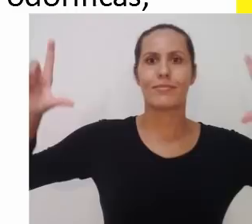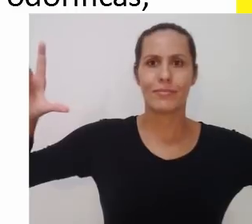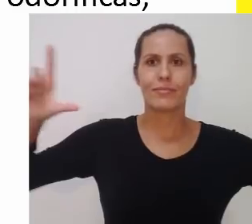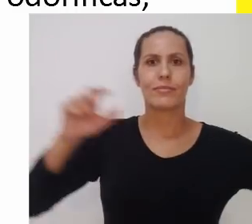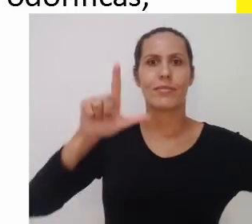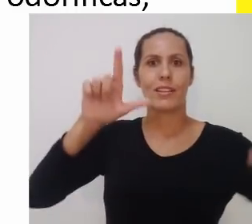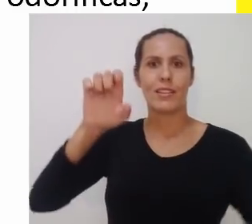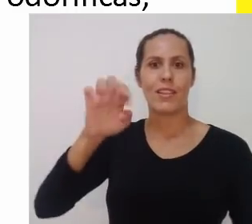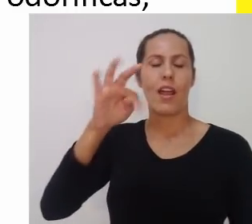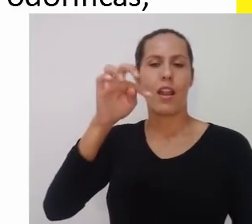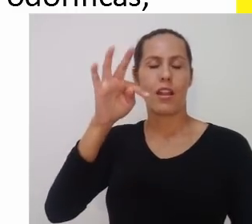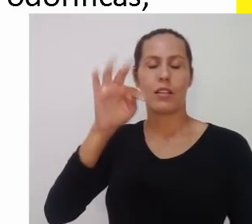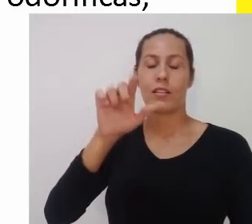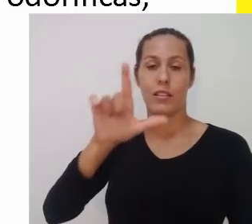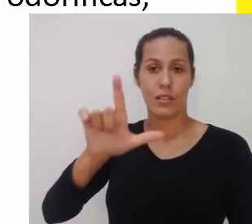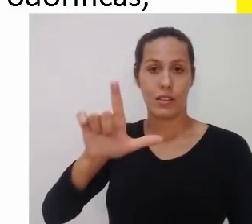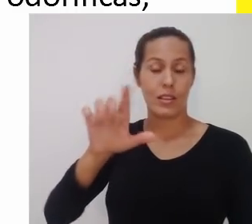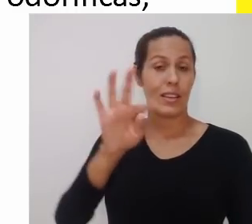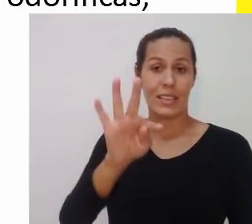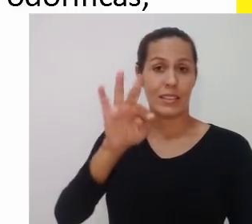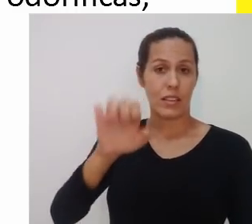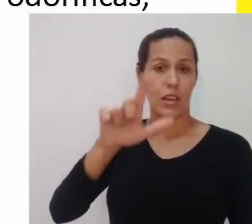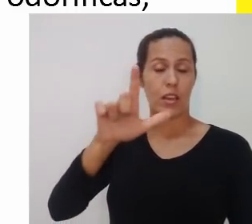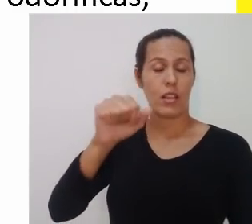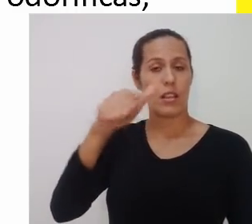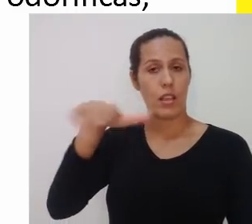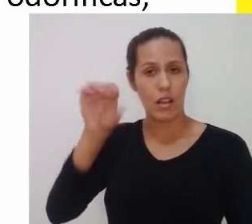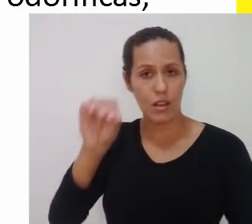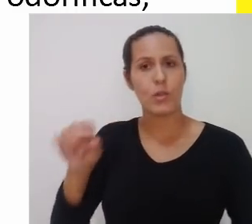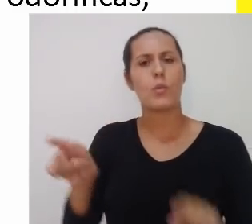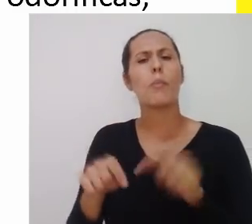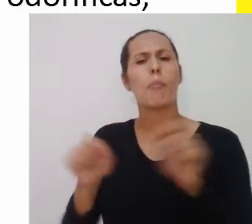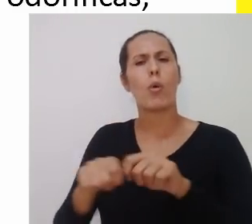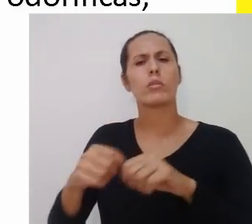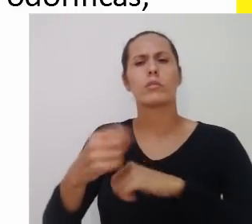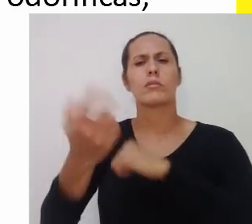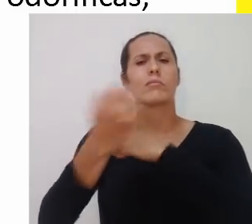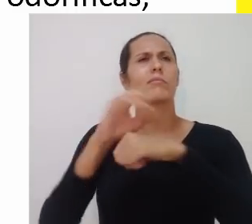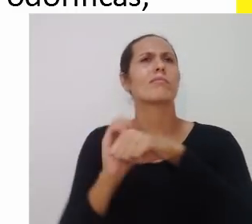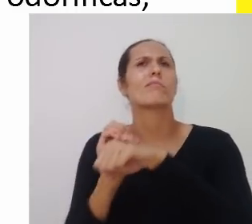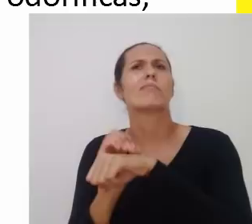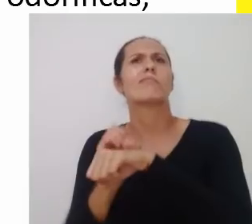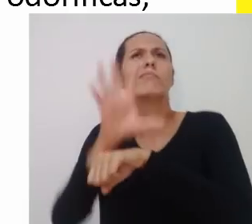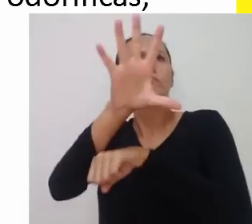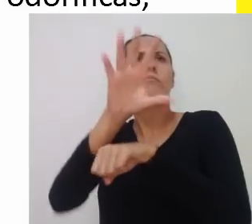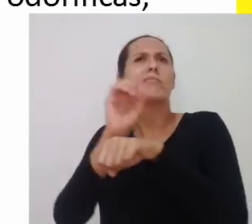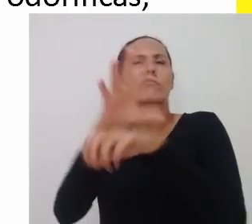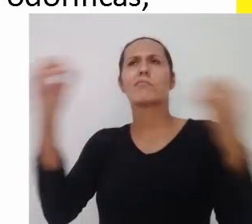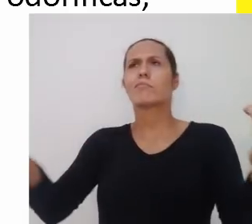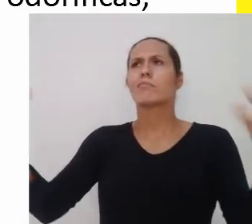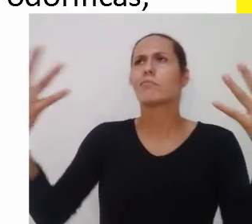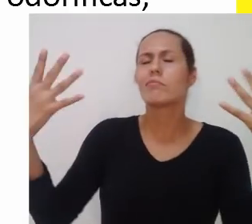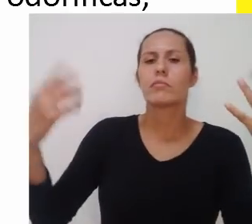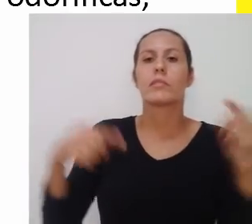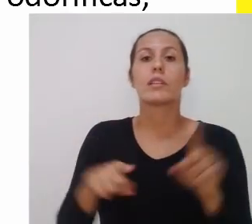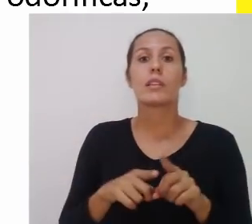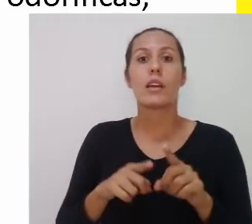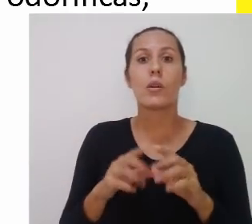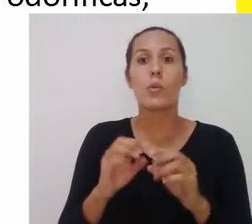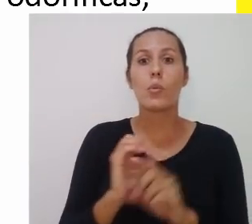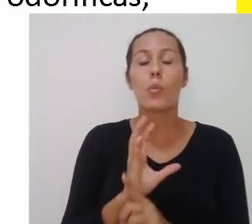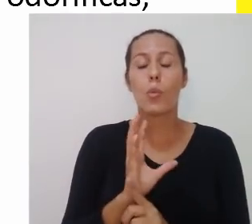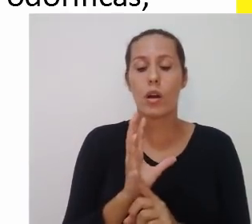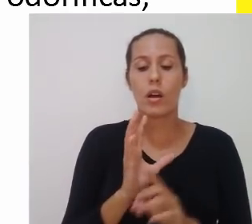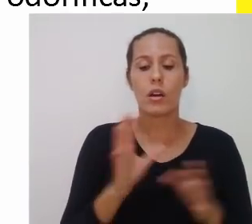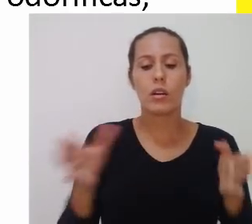um áudio, tem um telão, tem um data show, então pode utilizar vários recursos tecnológicos. E é